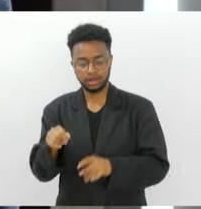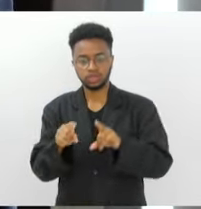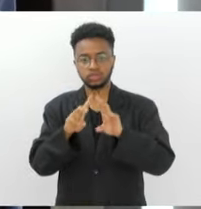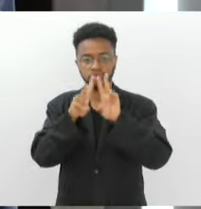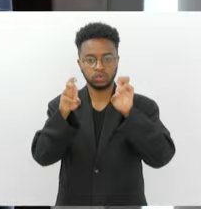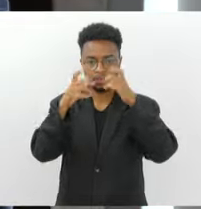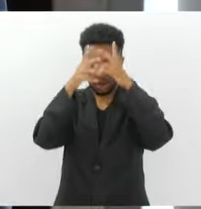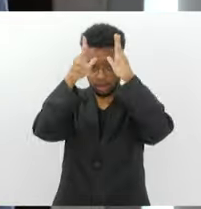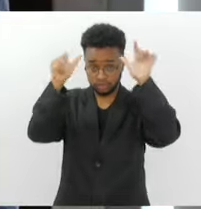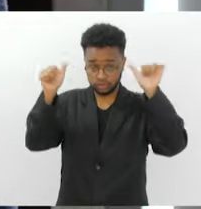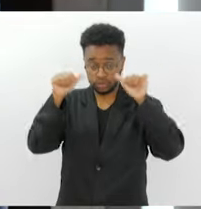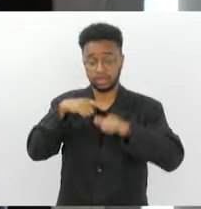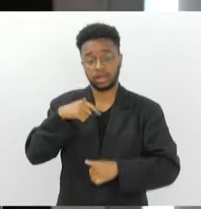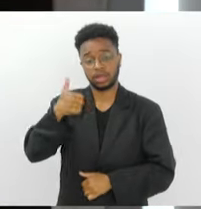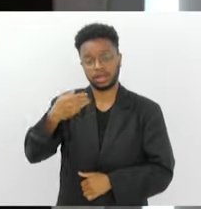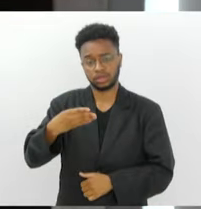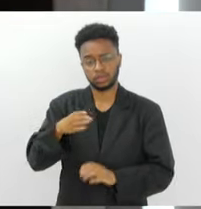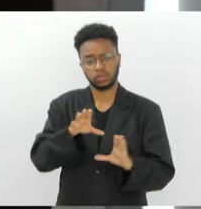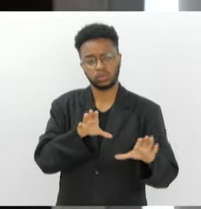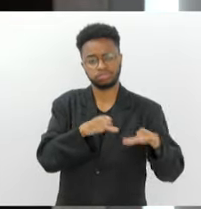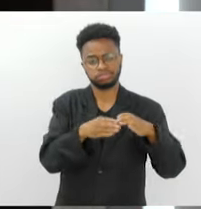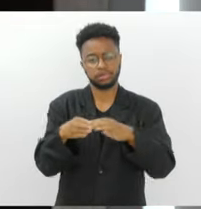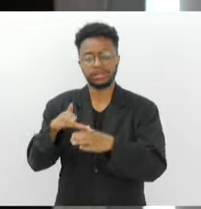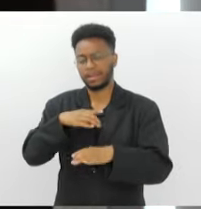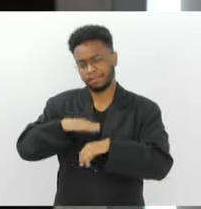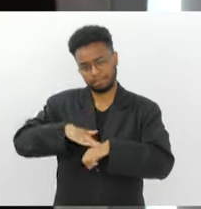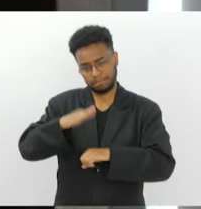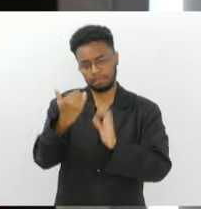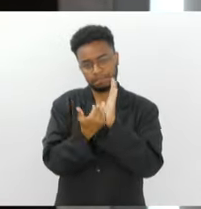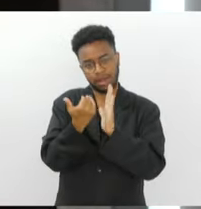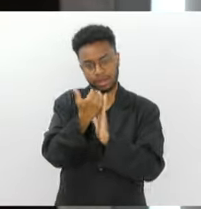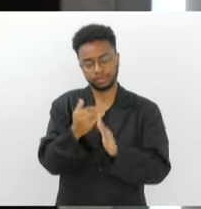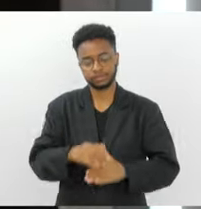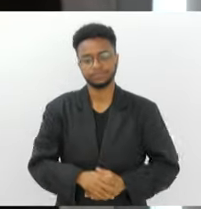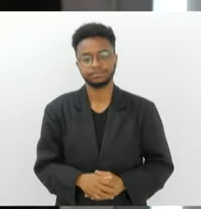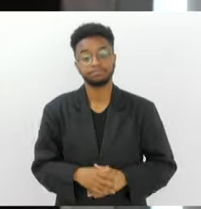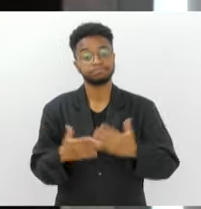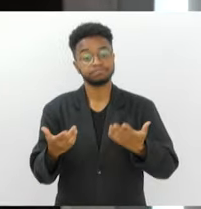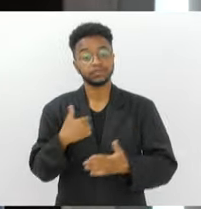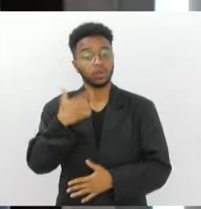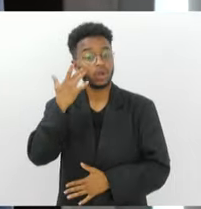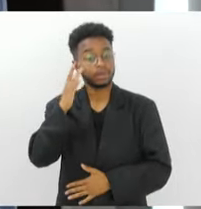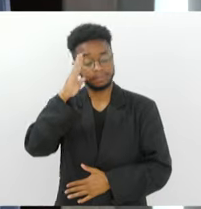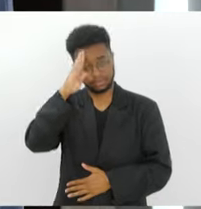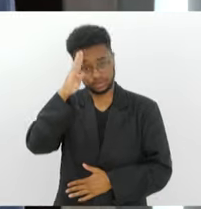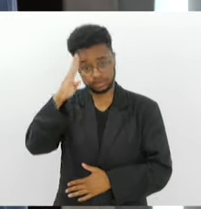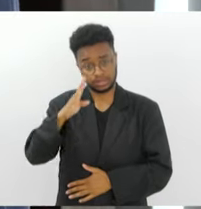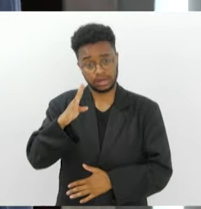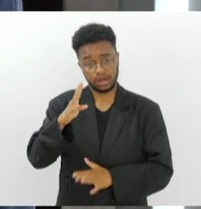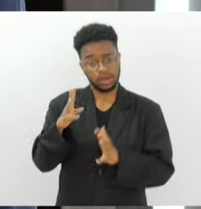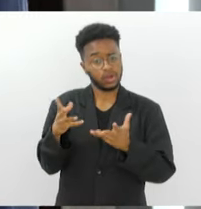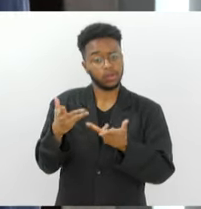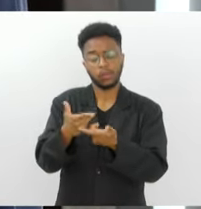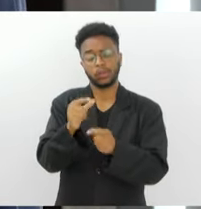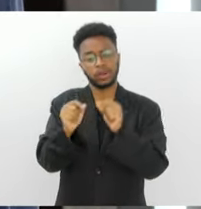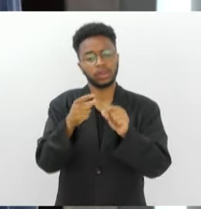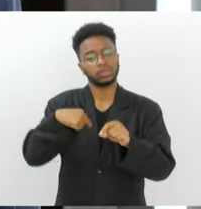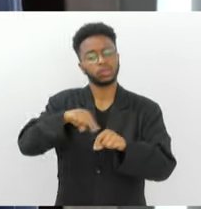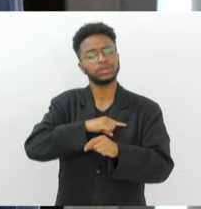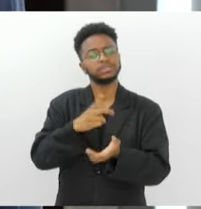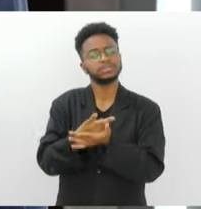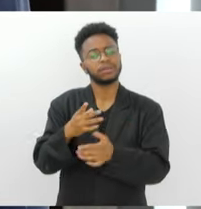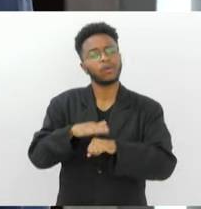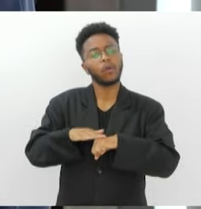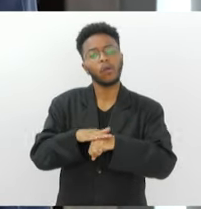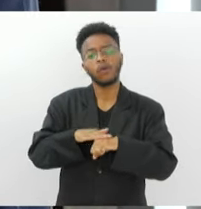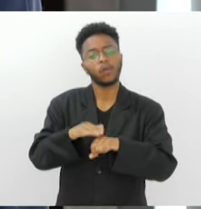enfim, 14 coleções, mas nós temos muito mais. Eu acho que a grande riqueza da Biblioteca Nacional, isso temos conversado sempre muito, o tempo